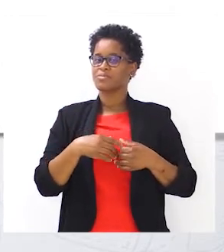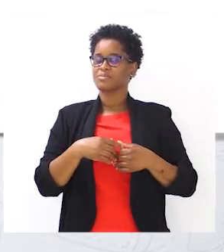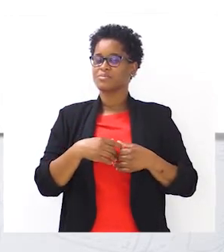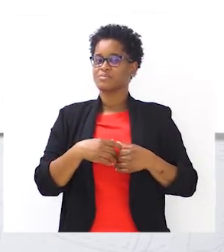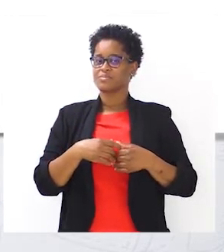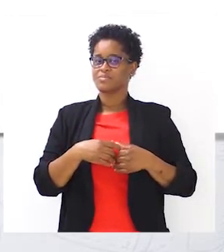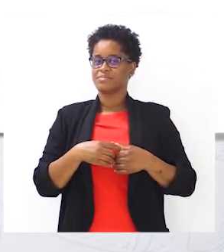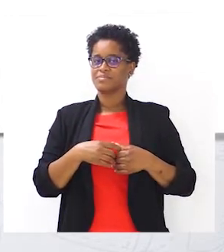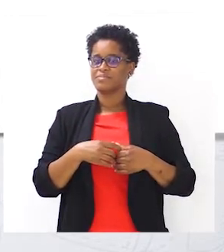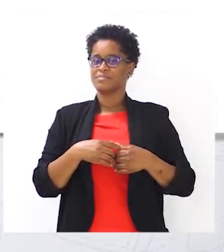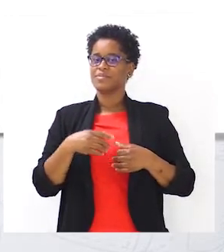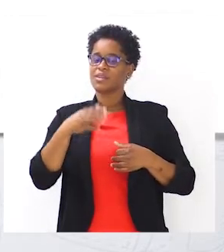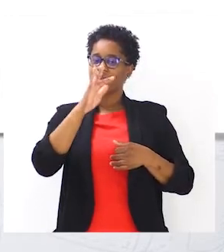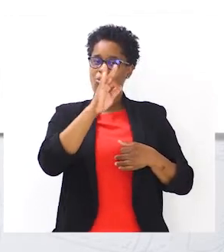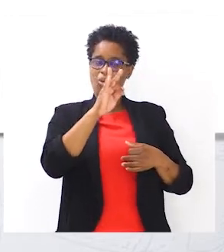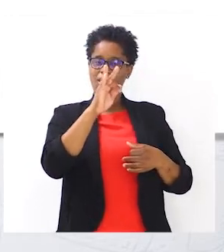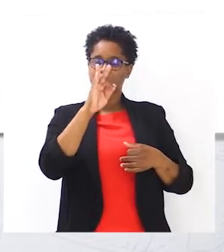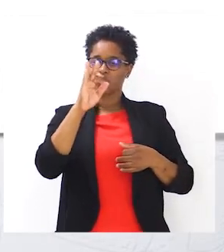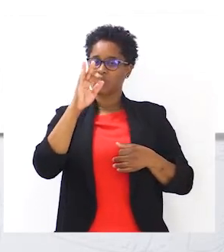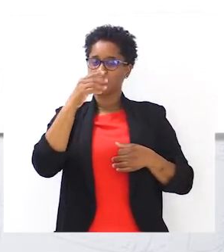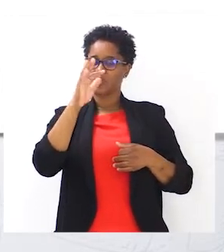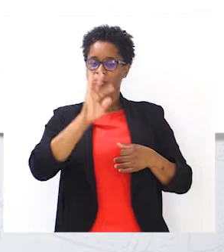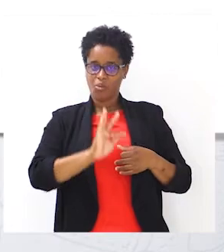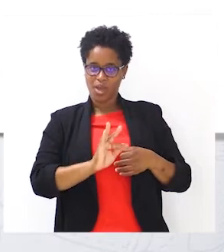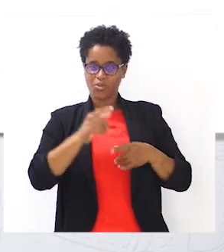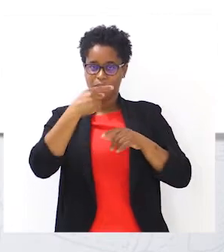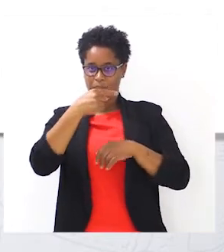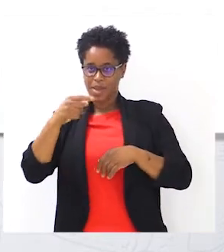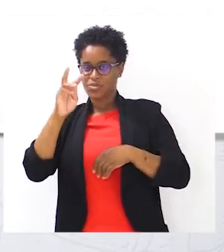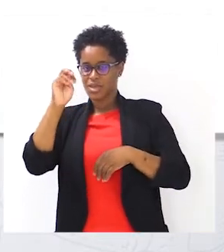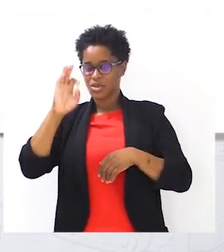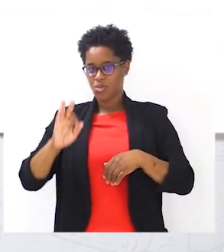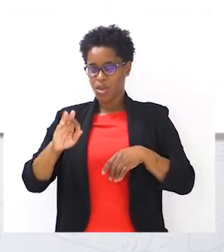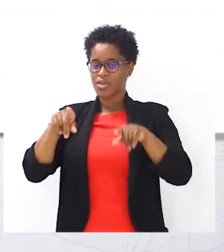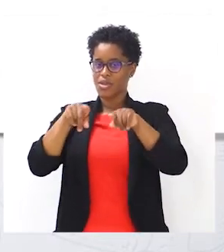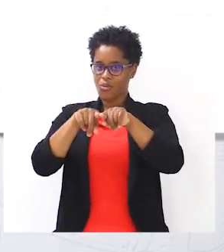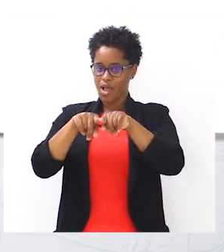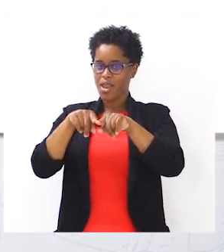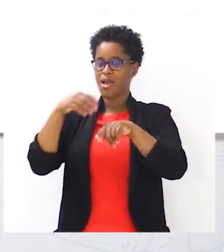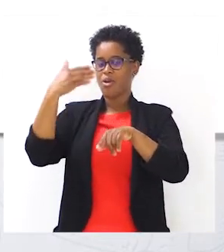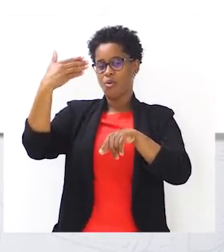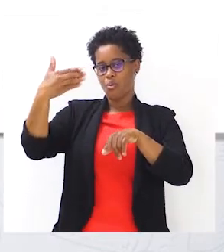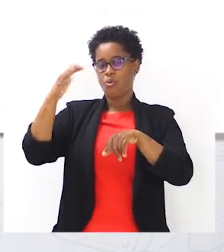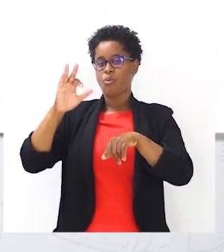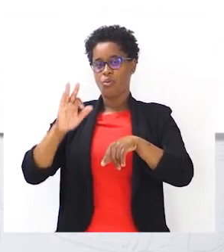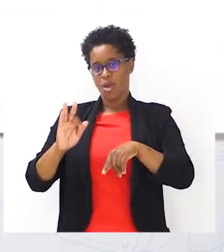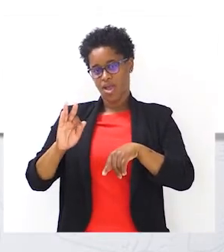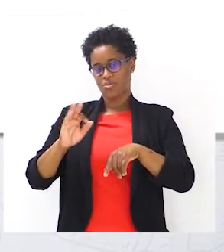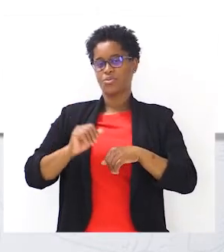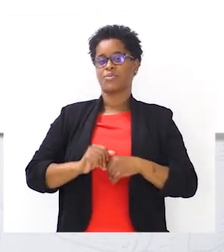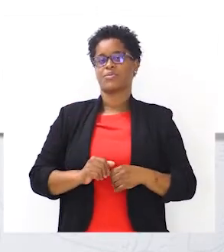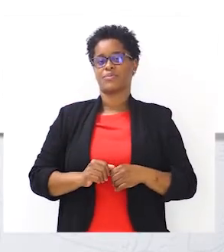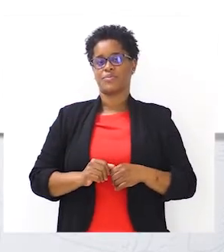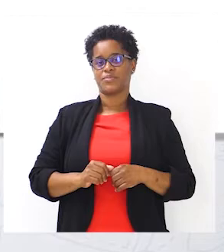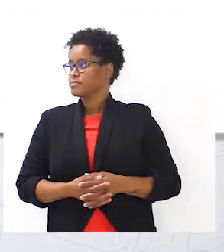1. 4 quarto menos 3 quarto é igual a 1